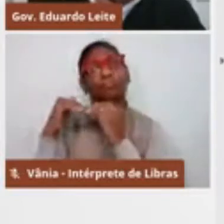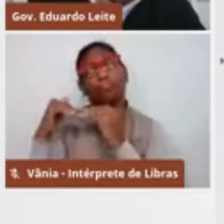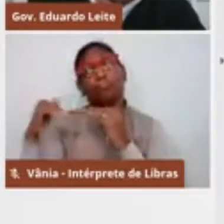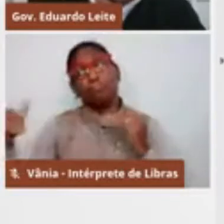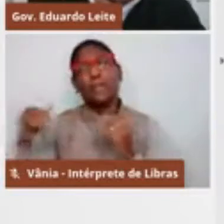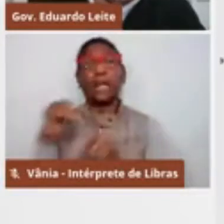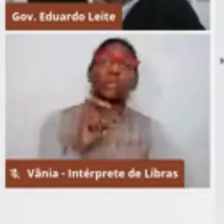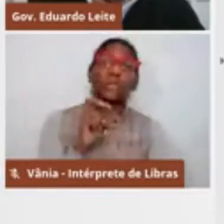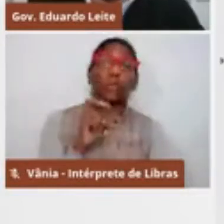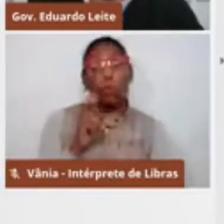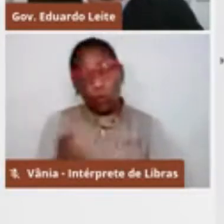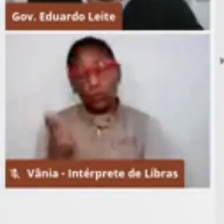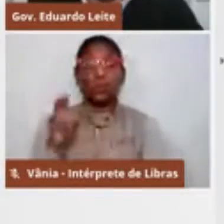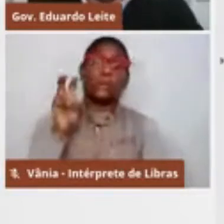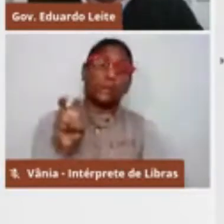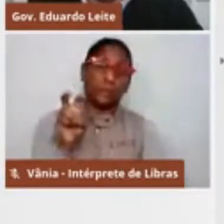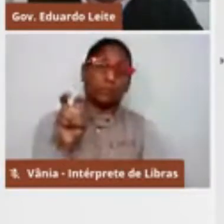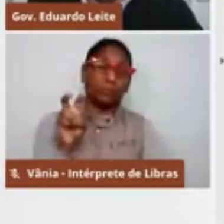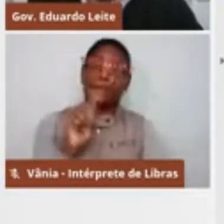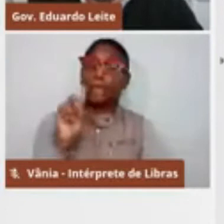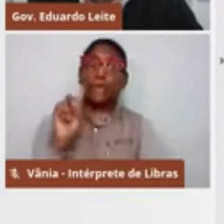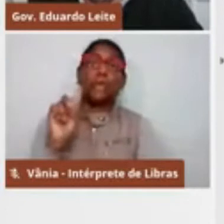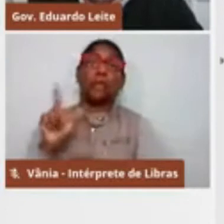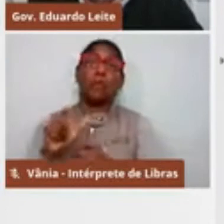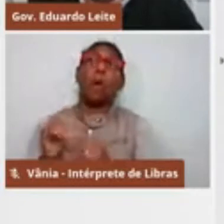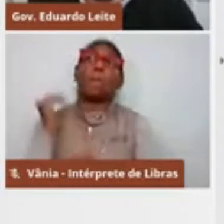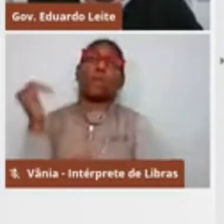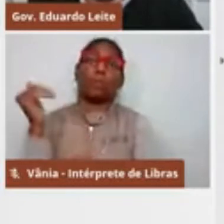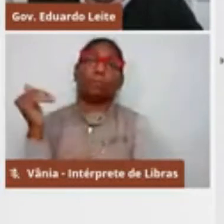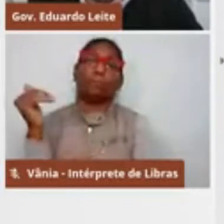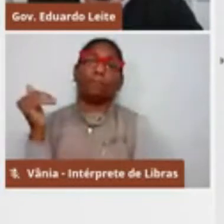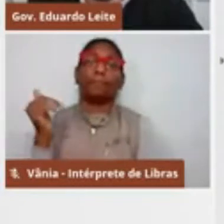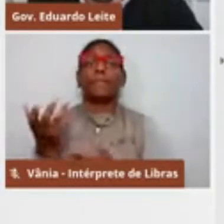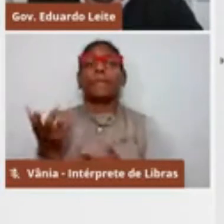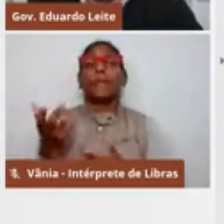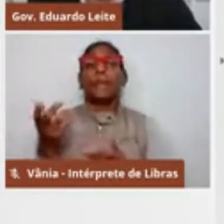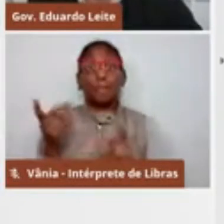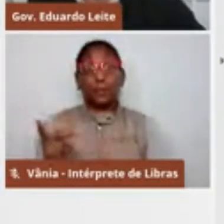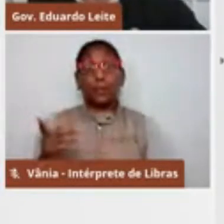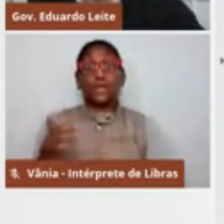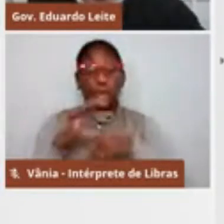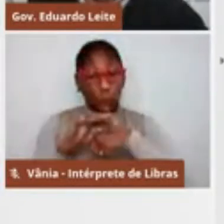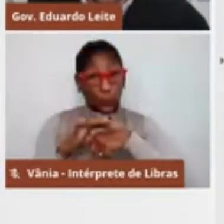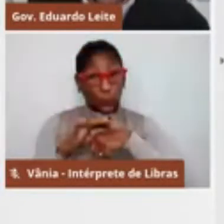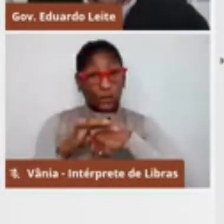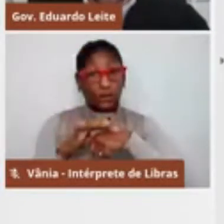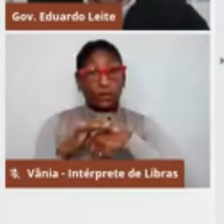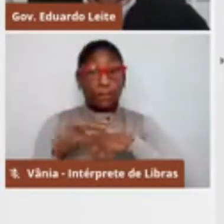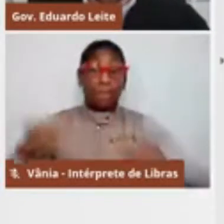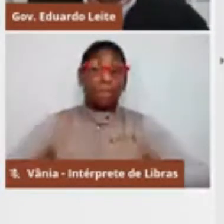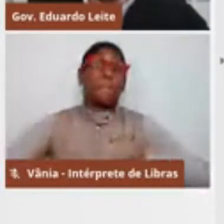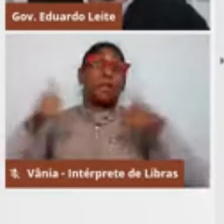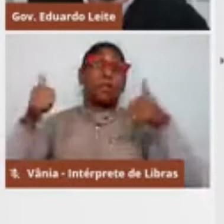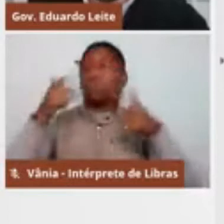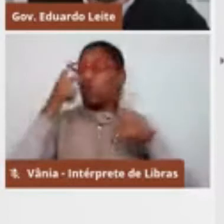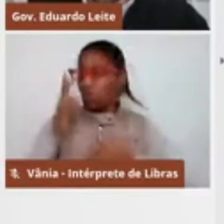5 e se mantém em 5, os casos ativos sobre recuperados também não tiveram grande